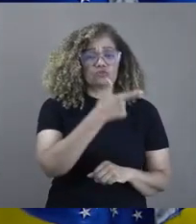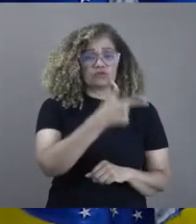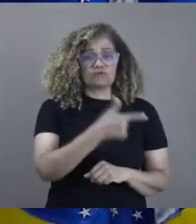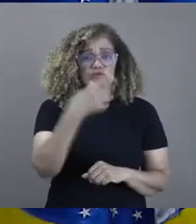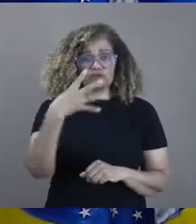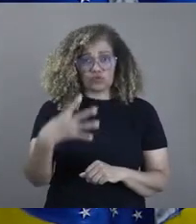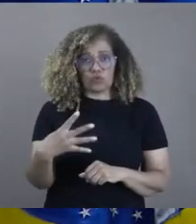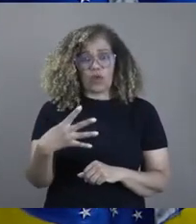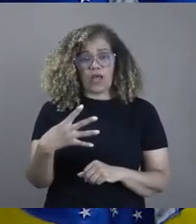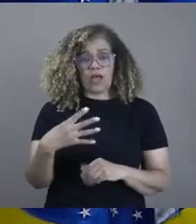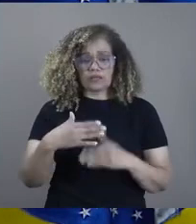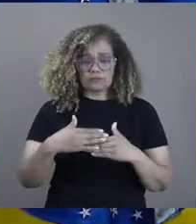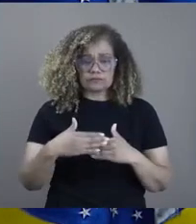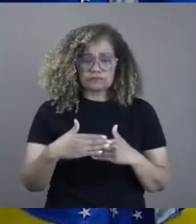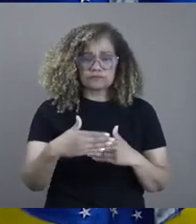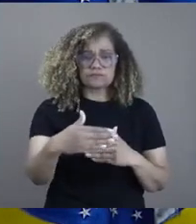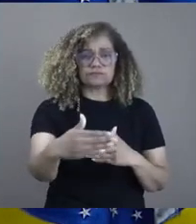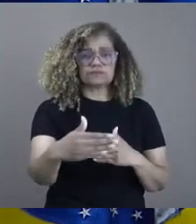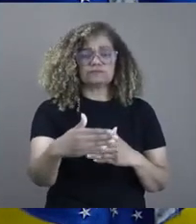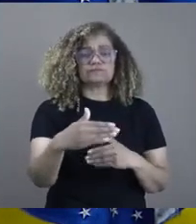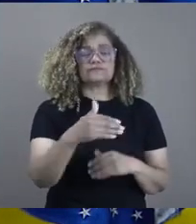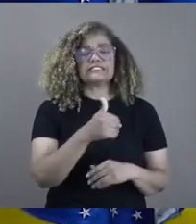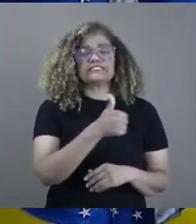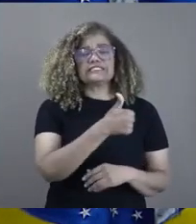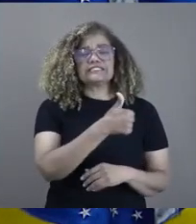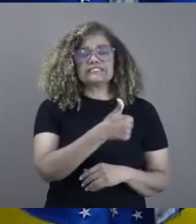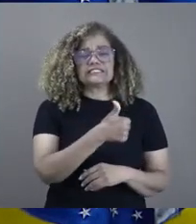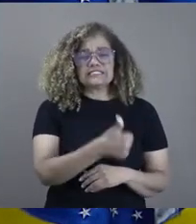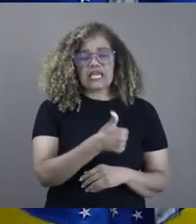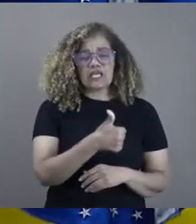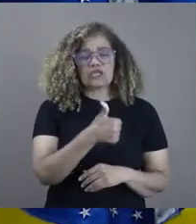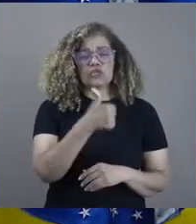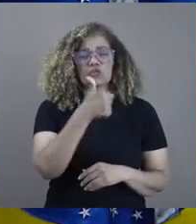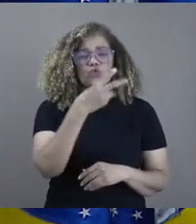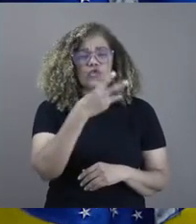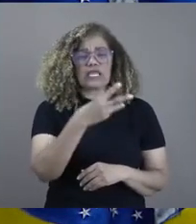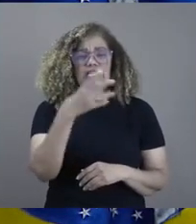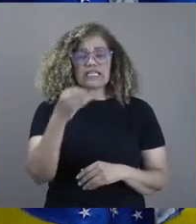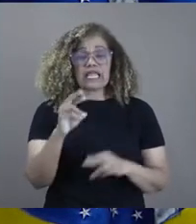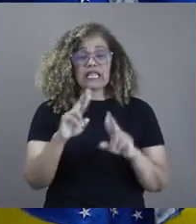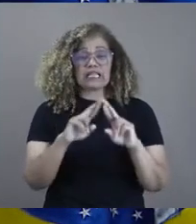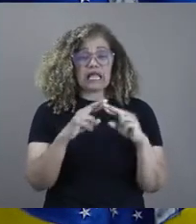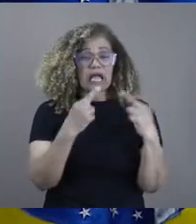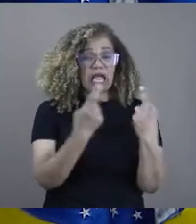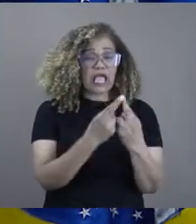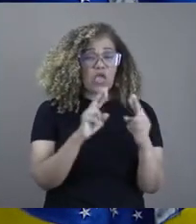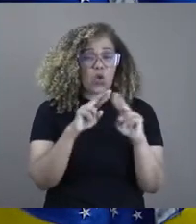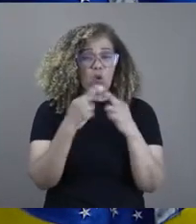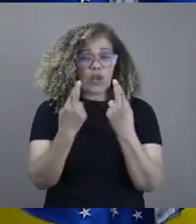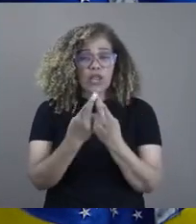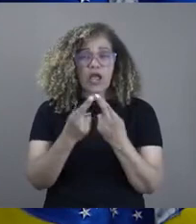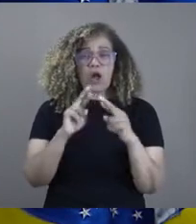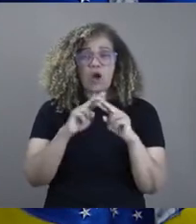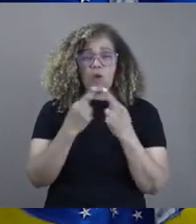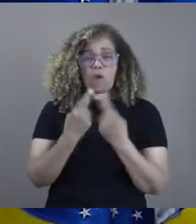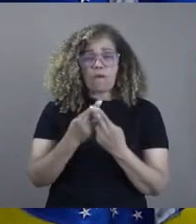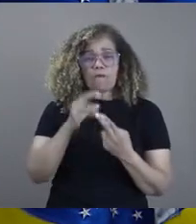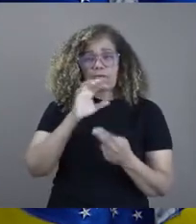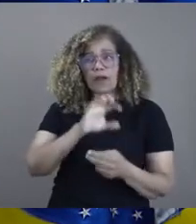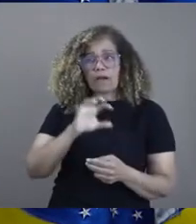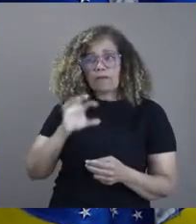2024 com 1130 reuniões espalhadas por